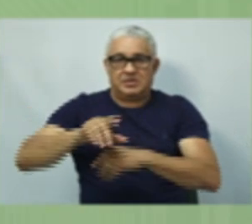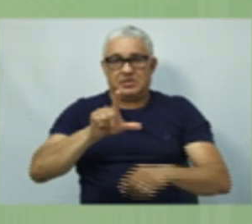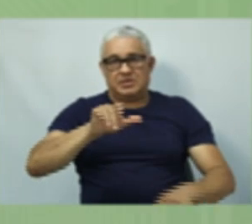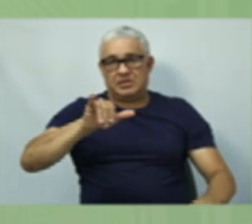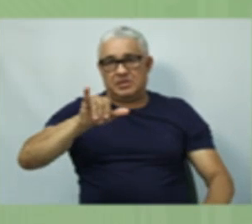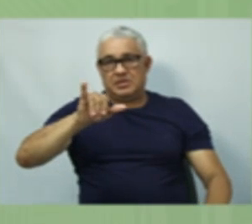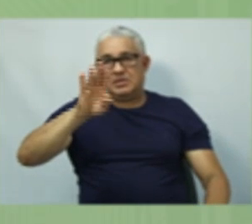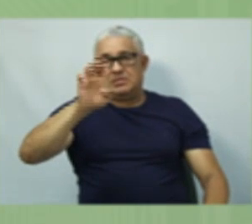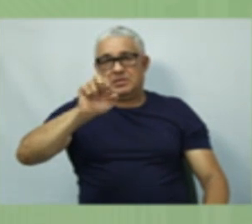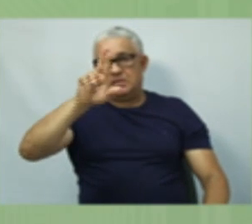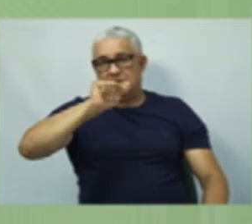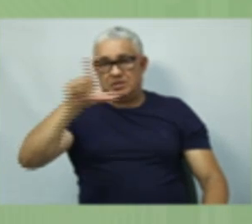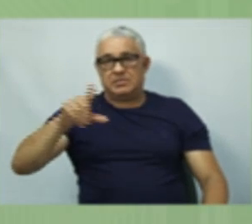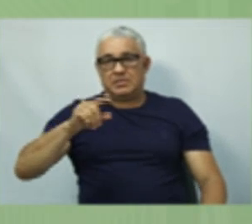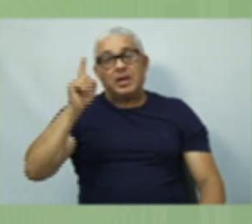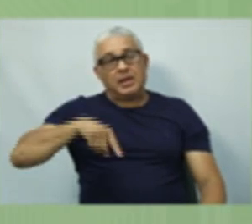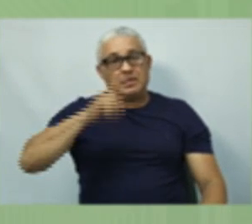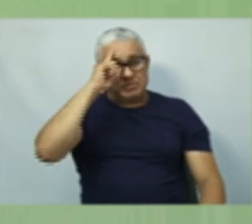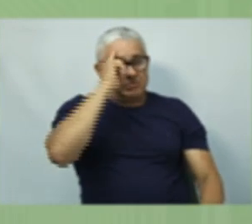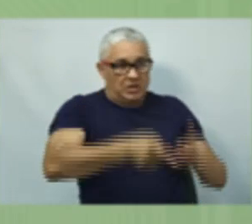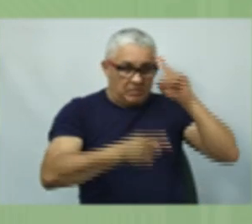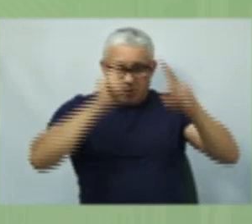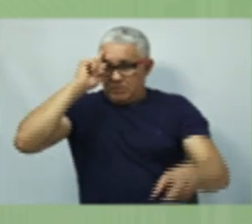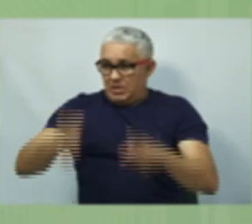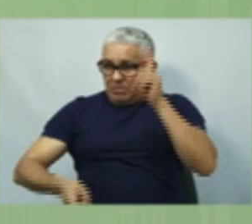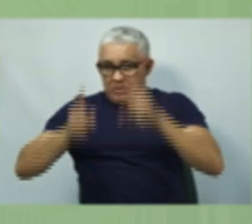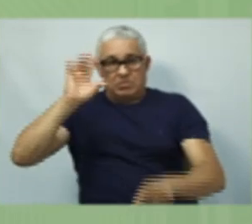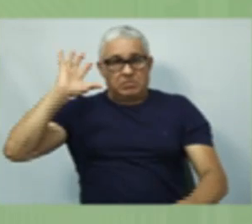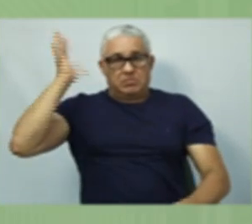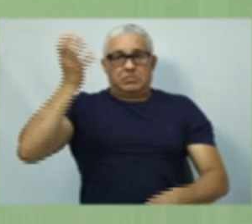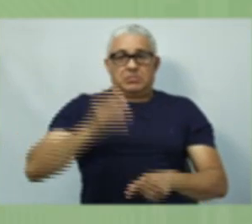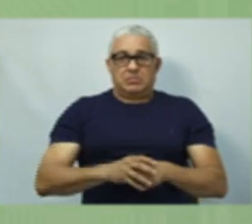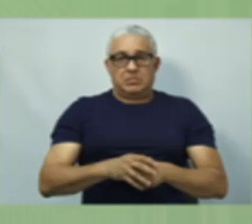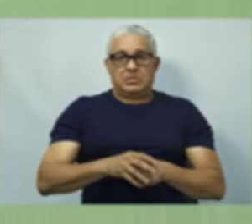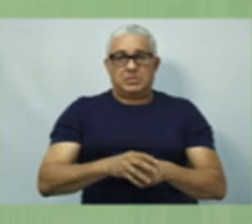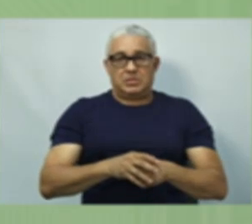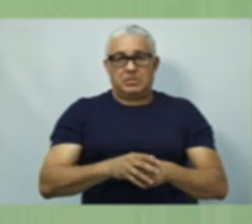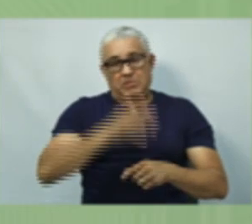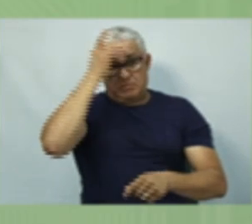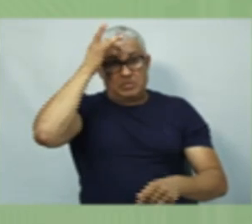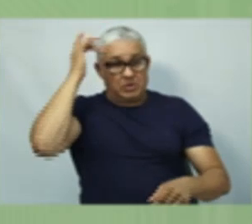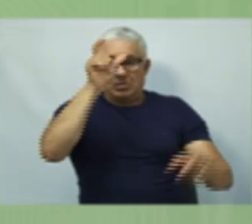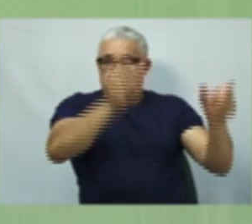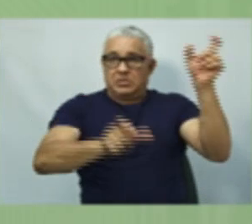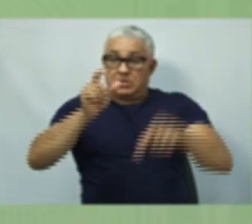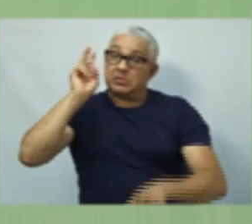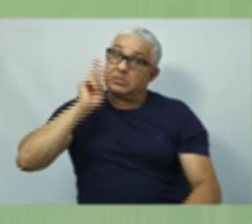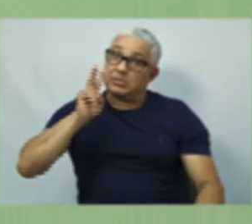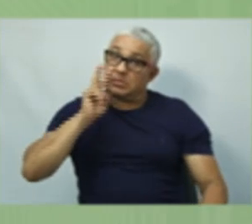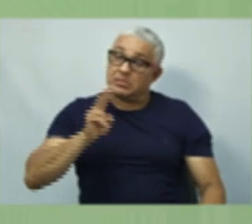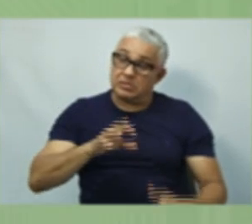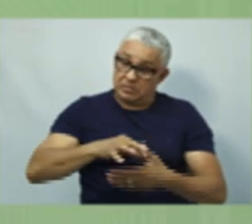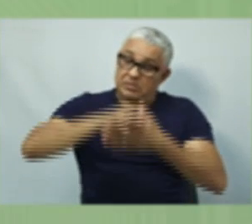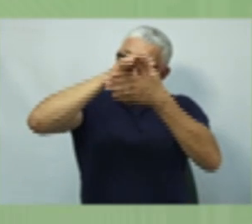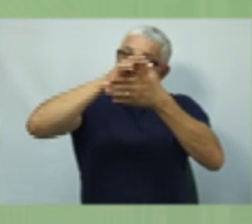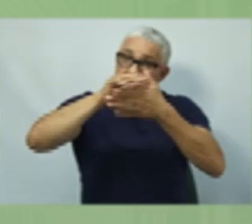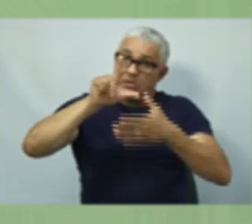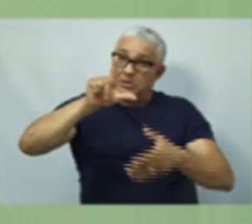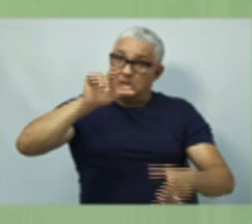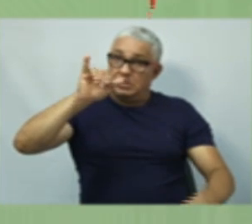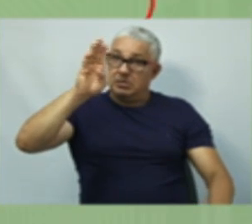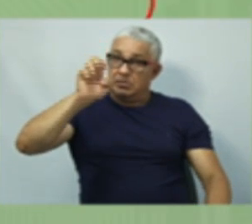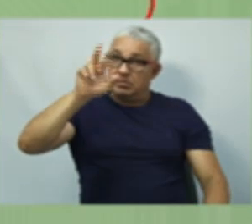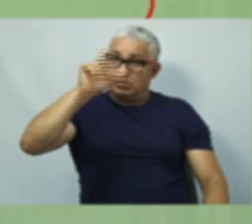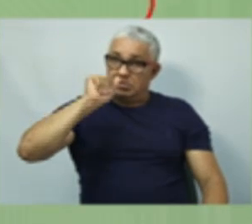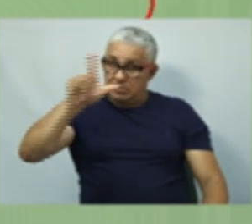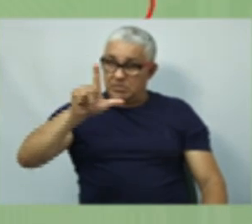aquele tipo de líder que delega totalmente a tomada de decisão aos seus colaboradores. Lembre-se que o líder liberal, ele